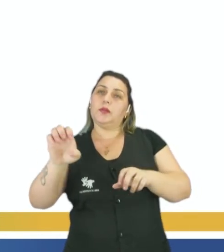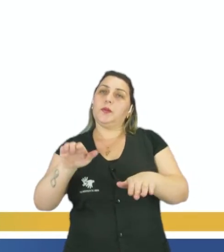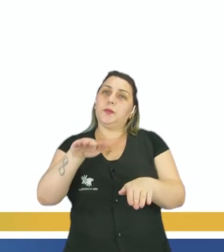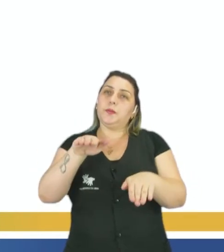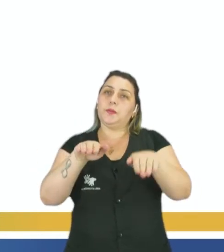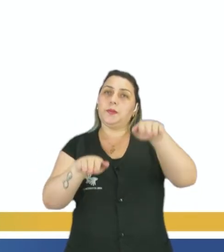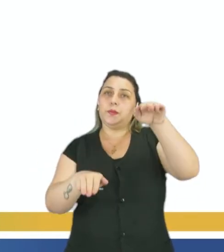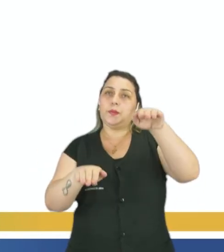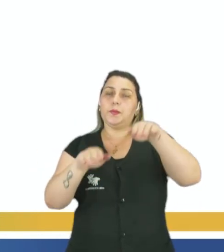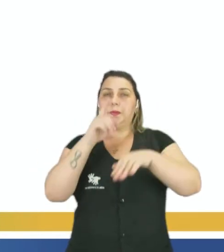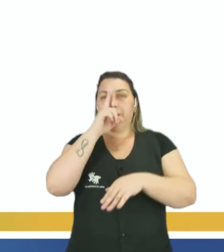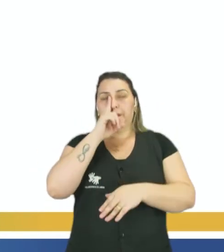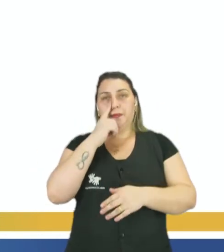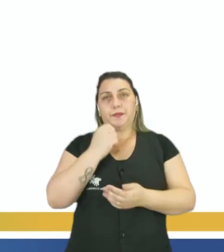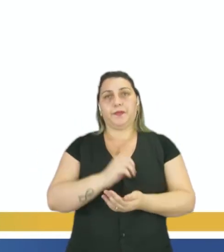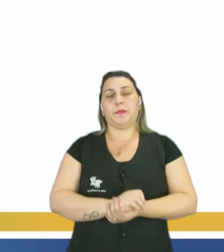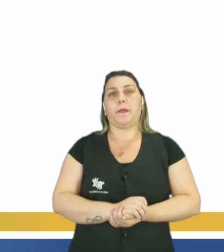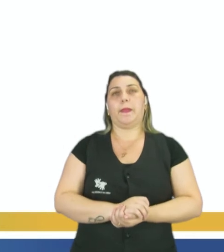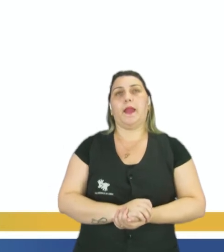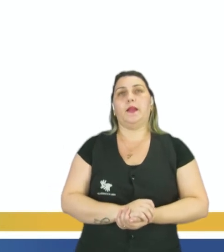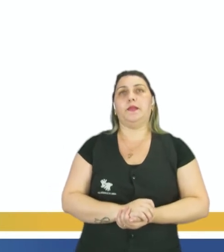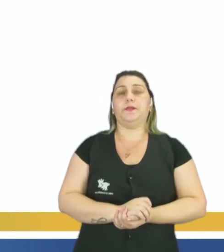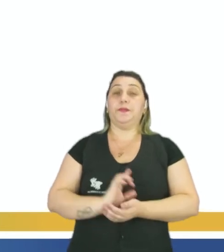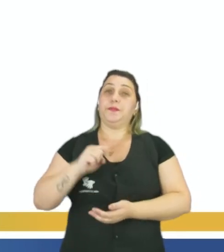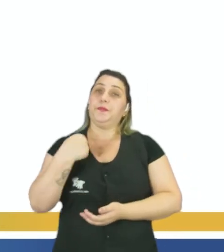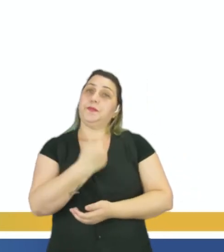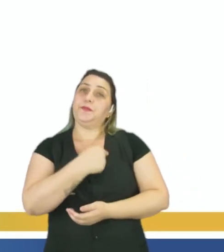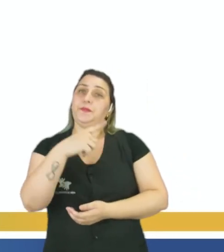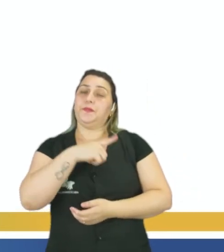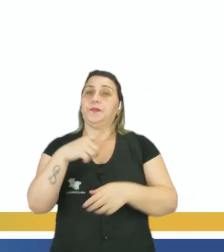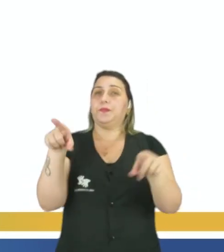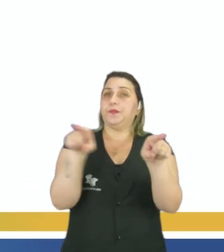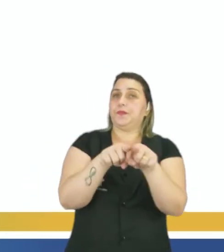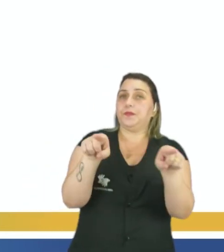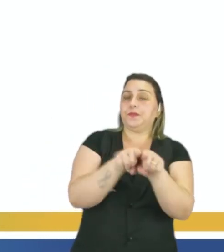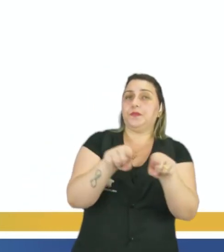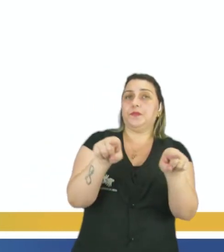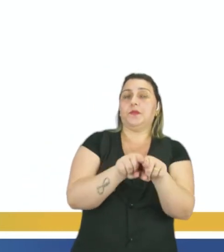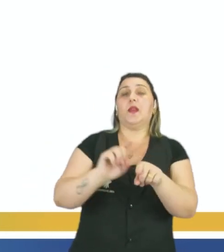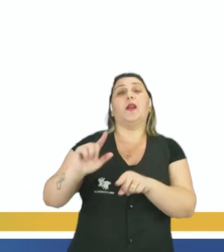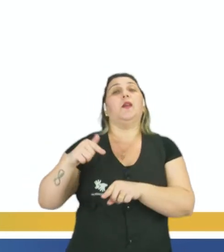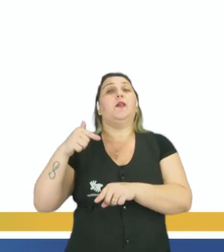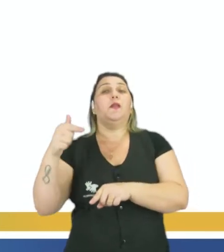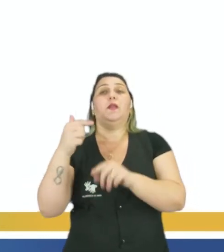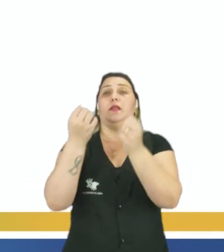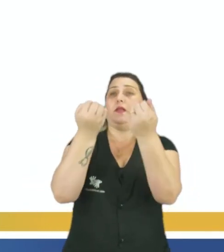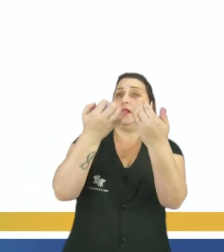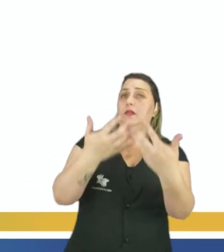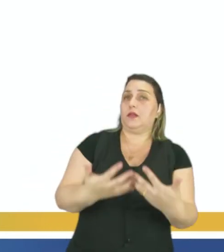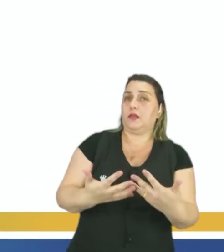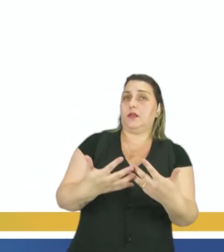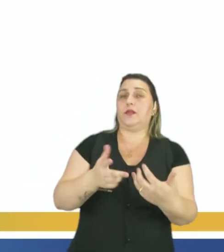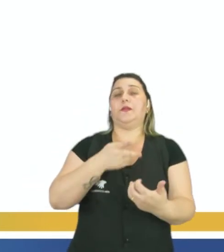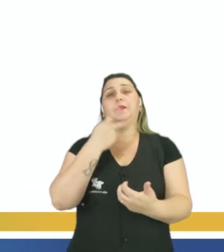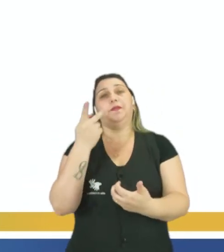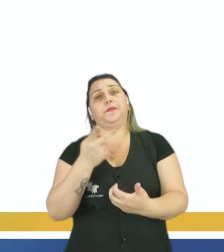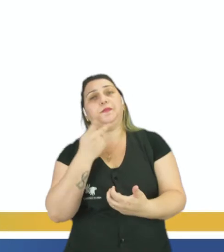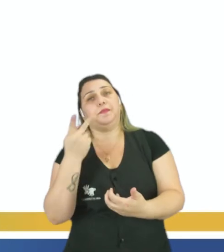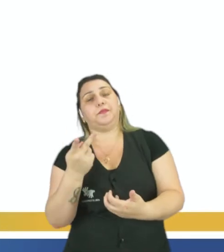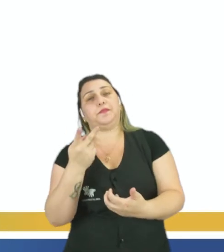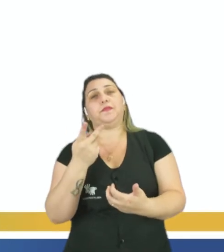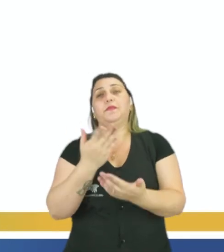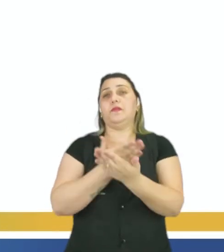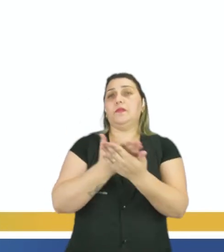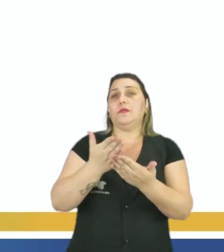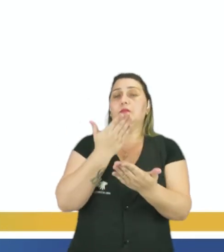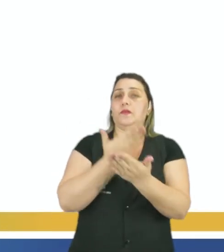proporcional. Gente, e aí nós temos também outra definição. Como eu falei no